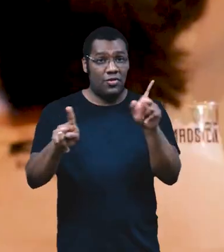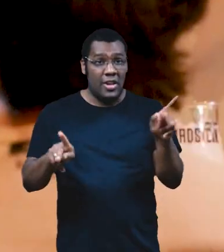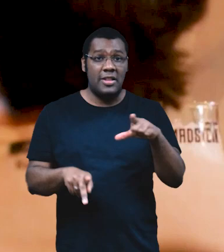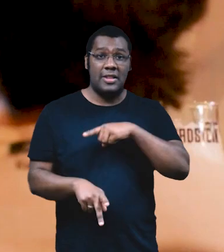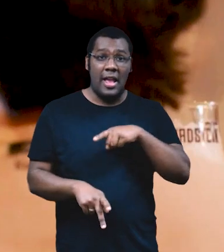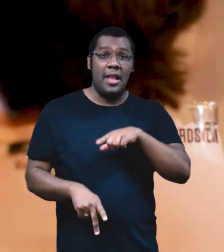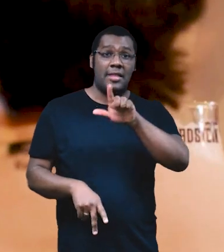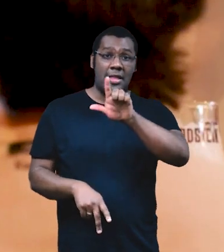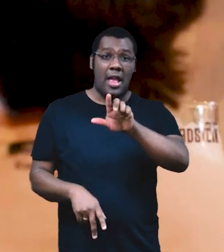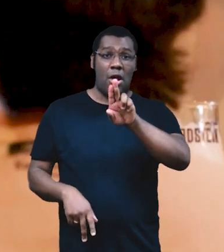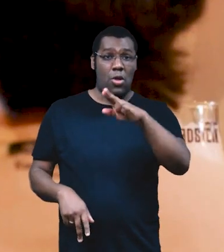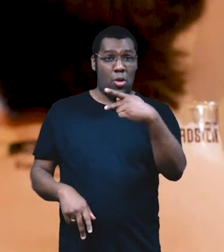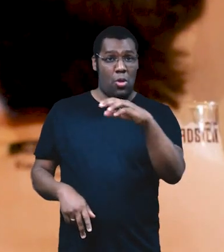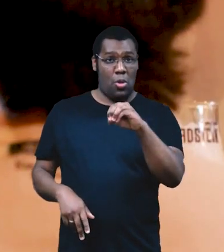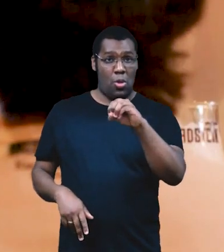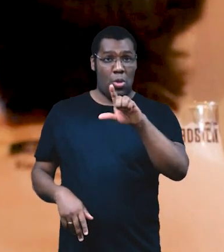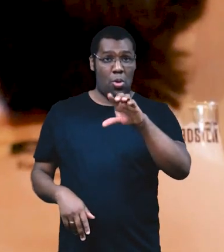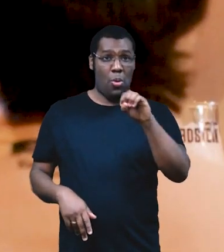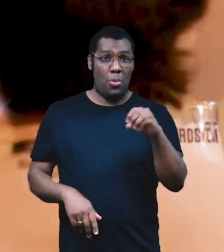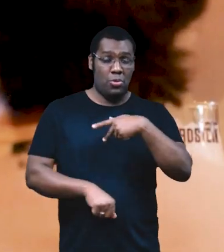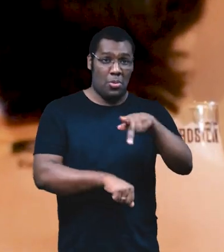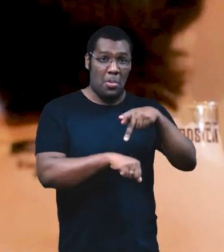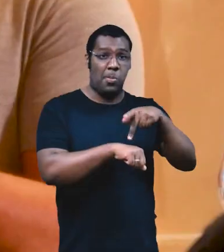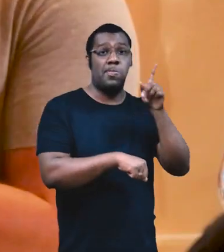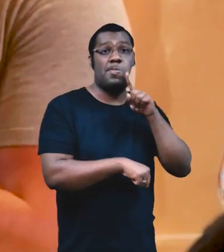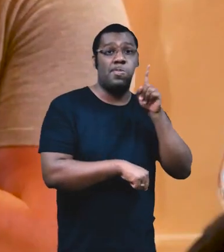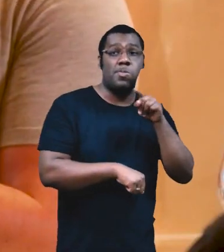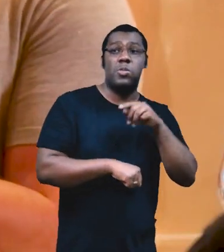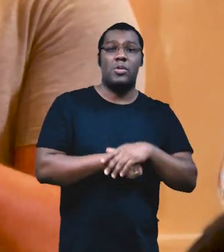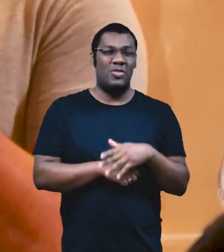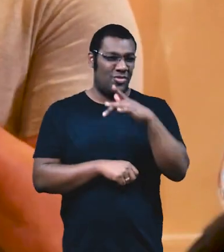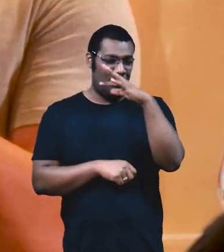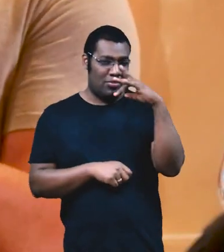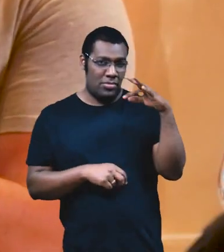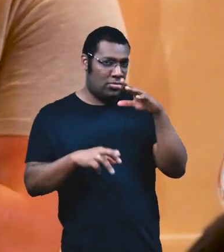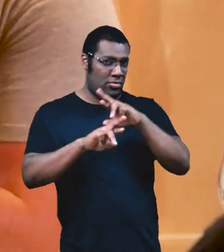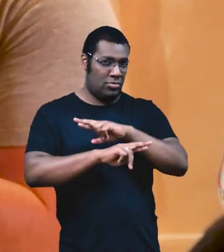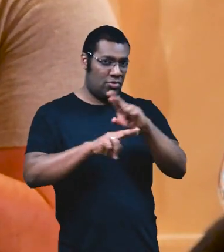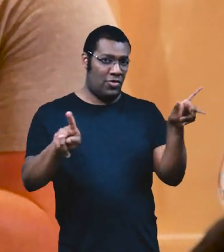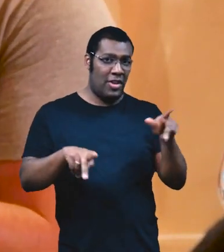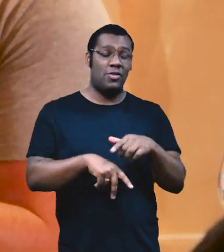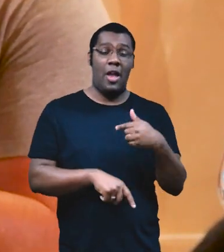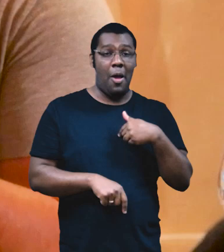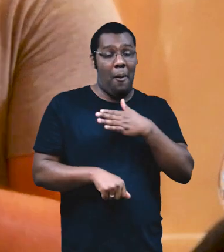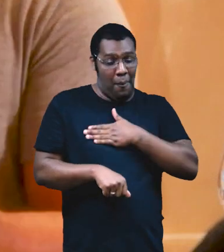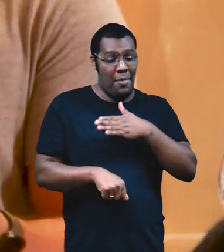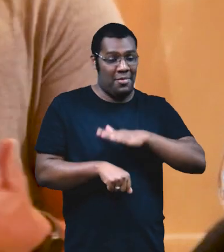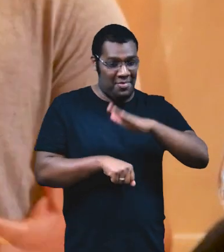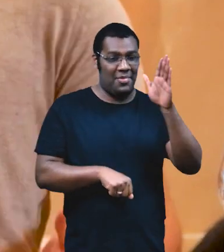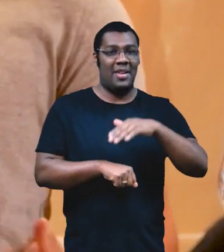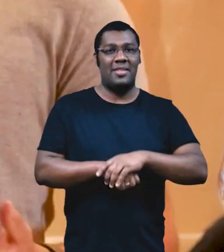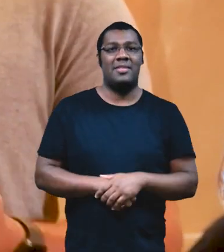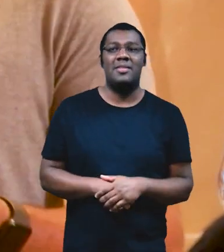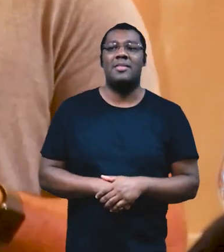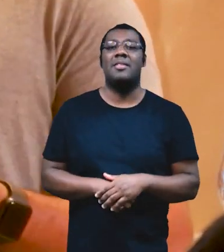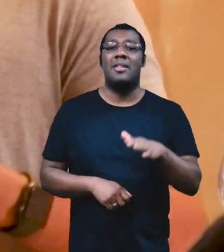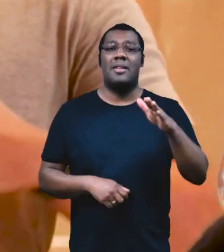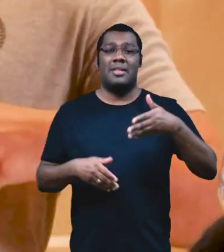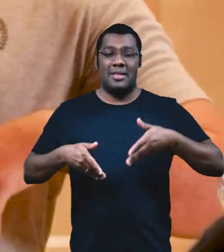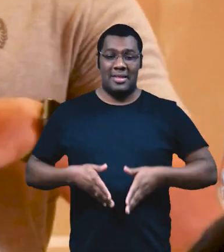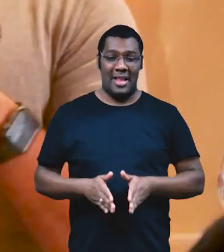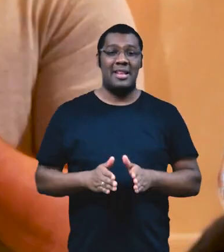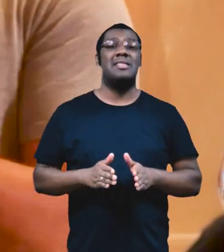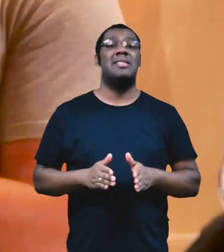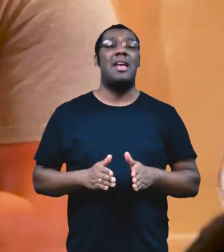com terroir. Um aroma sensacional, que foi o lúpulo que eu gostei mais. A gente cresceu, nasceu fazendo cerveja nas panelas. A gente